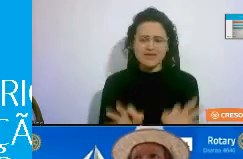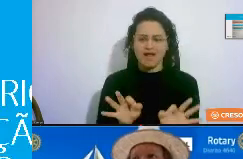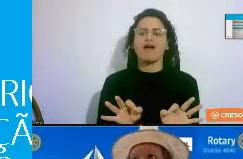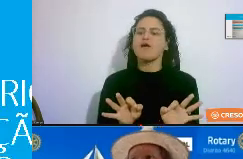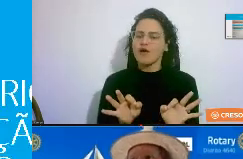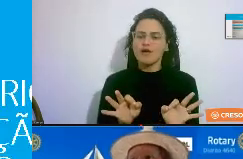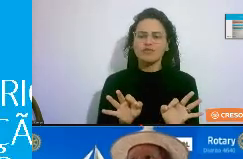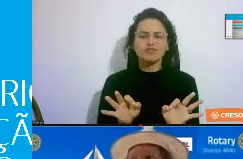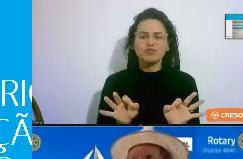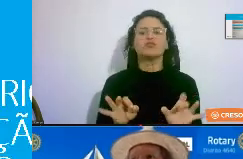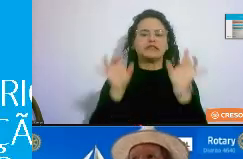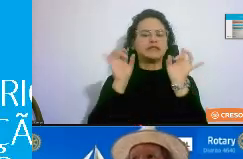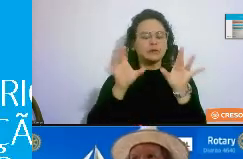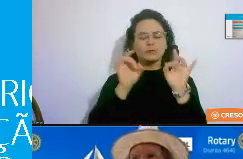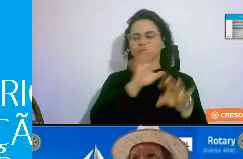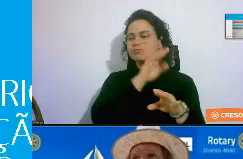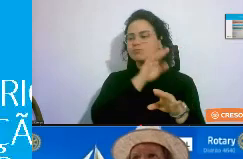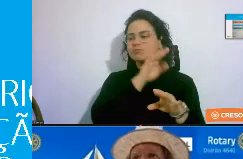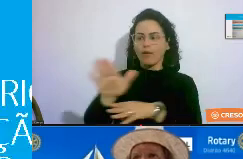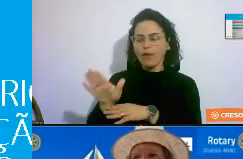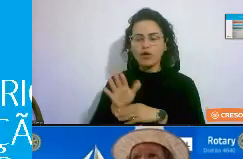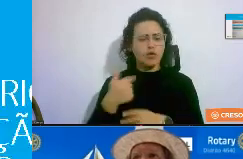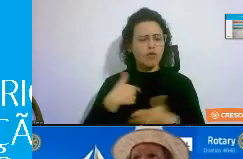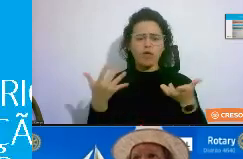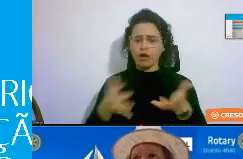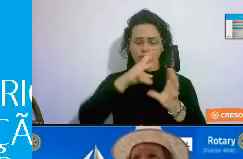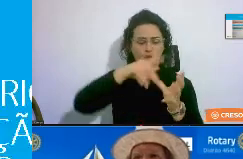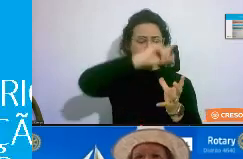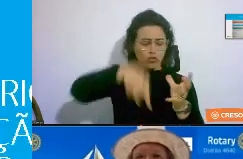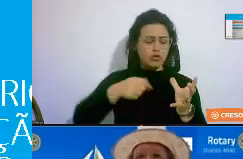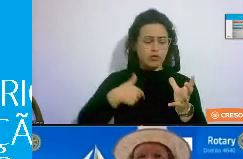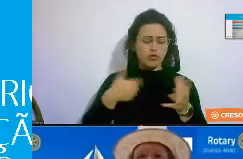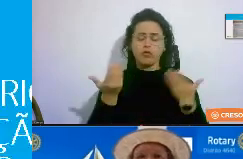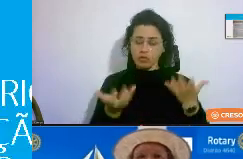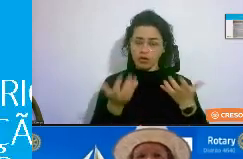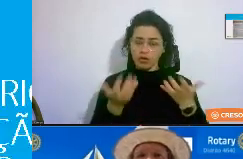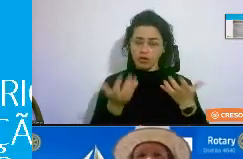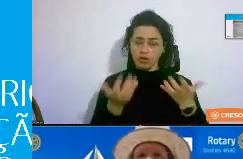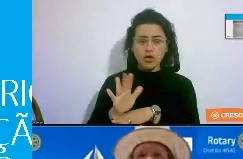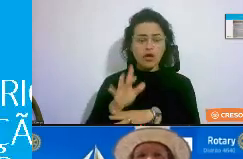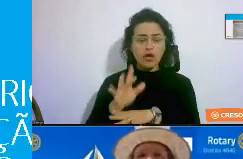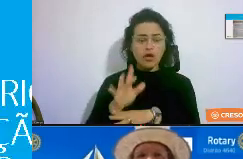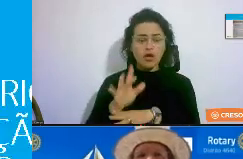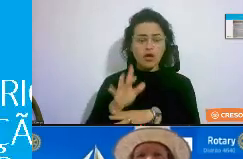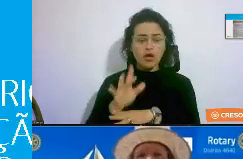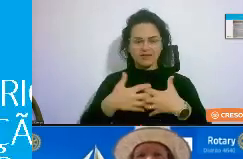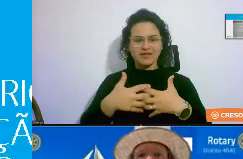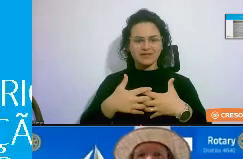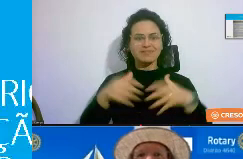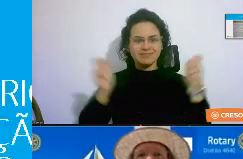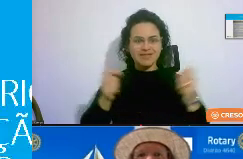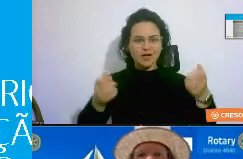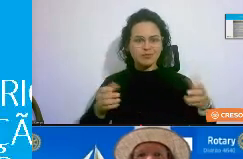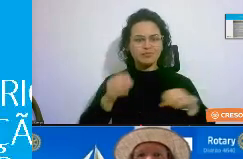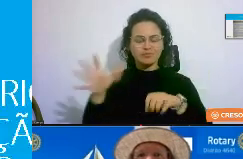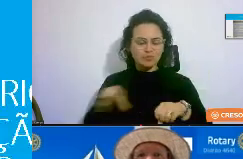fantástica. Eu quero ajudar o mundo, por que não ajudar através da Fundação Otária? E aqui tem aqueles